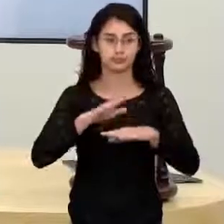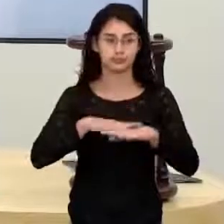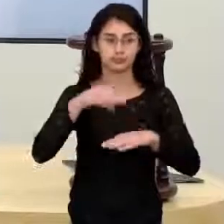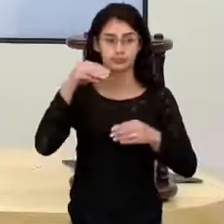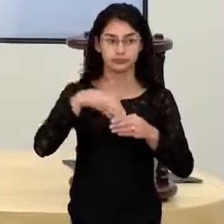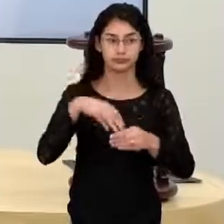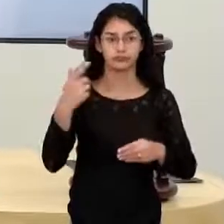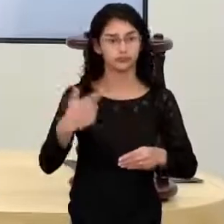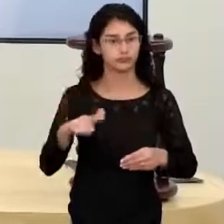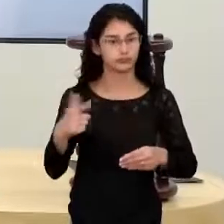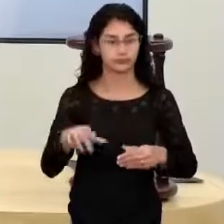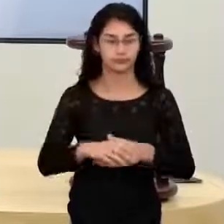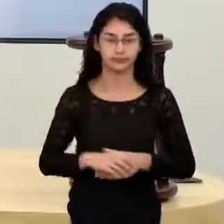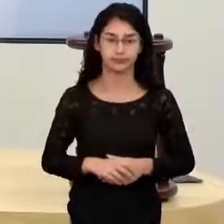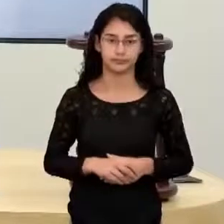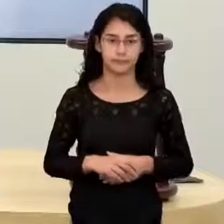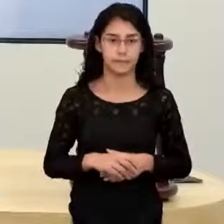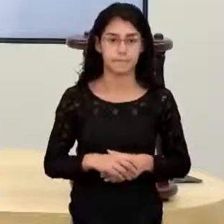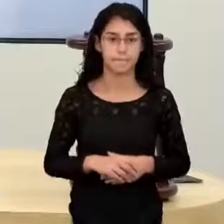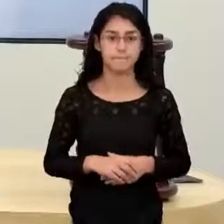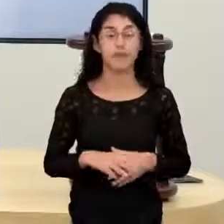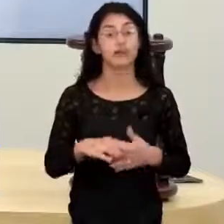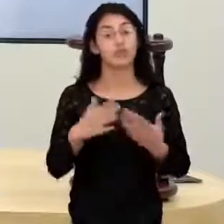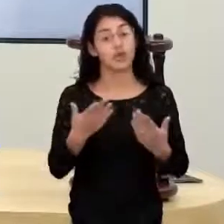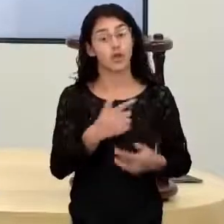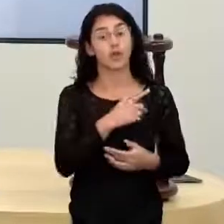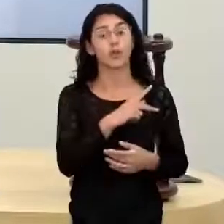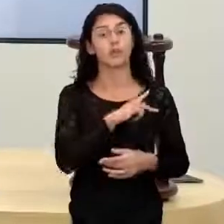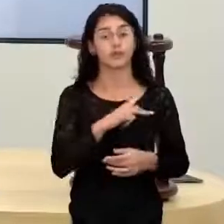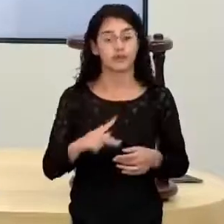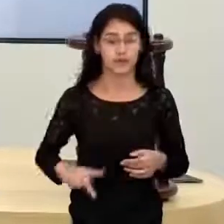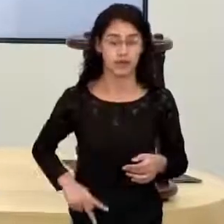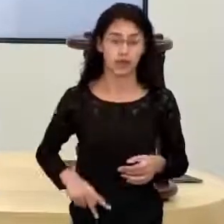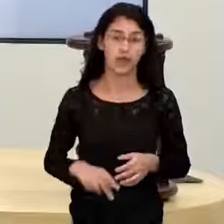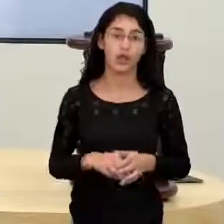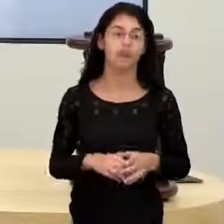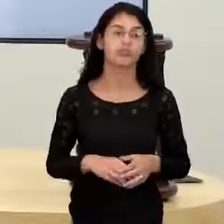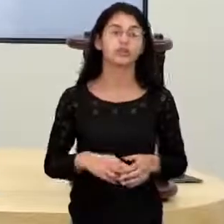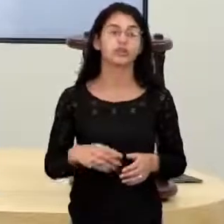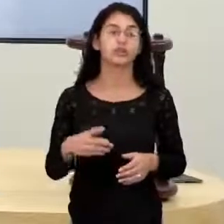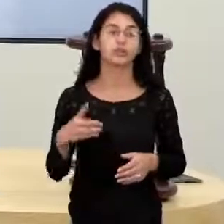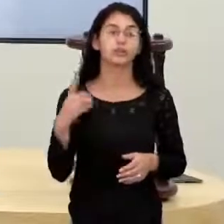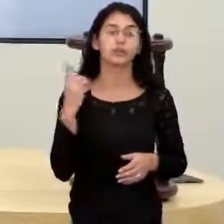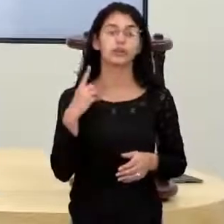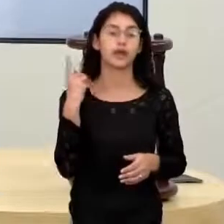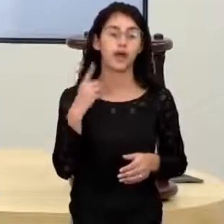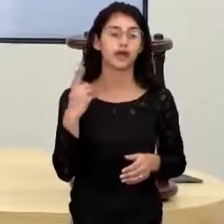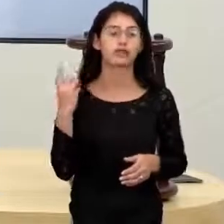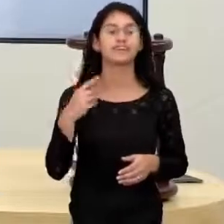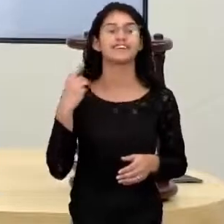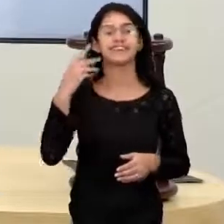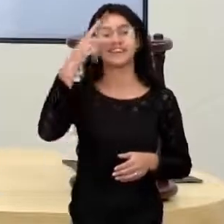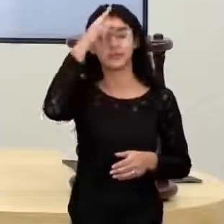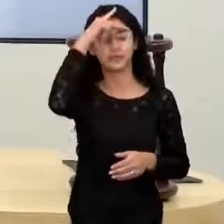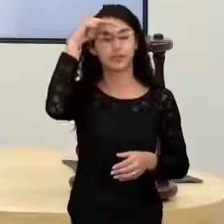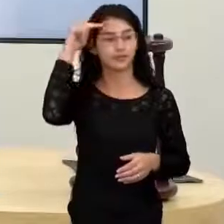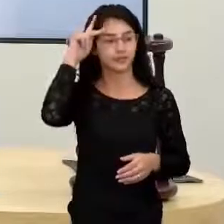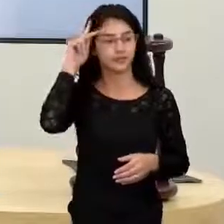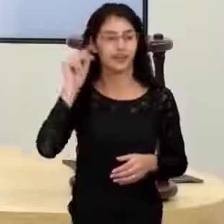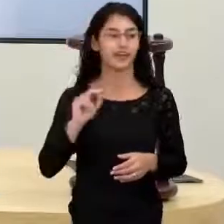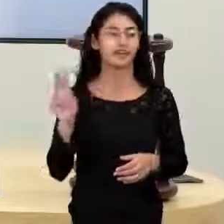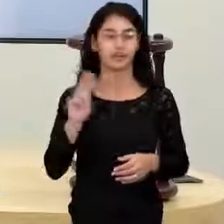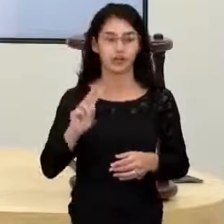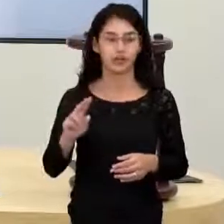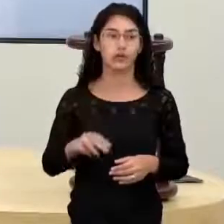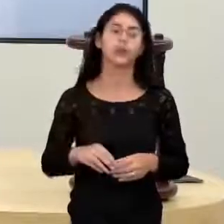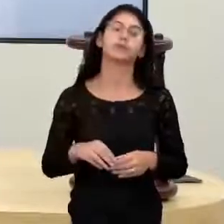único que nós não escolhemos através de votos. Já o presidente, deputados, prefeitos e vereadores, eles